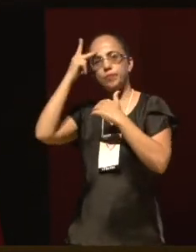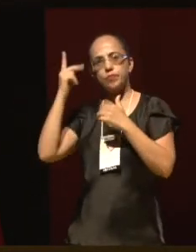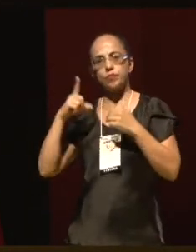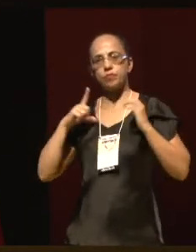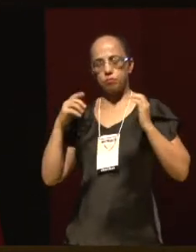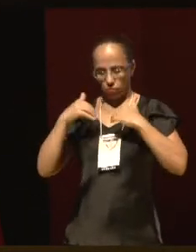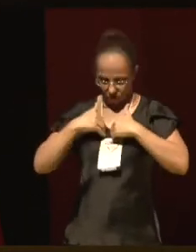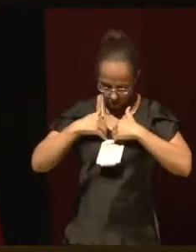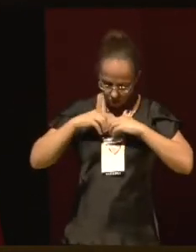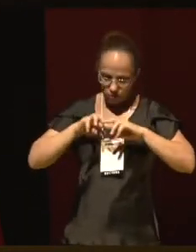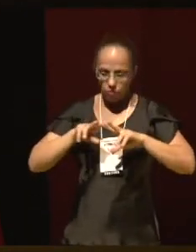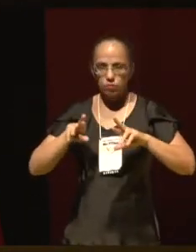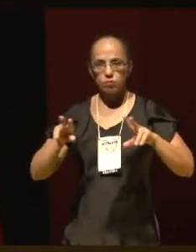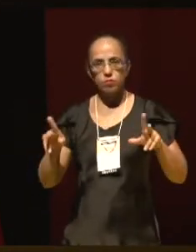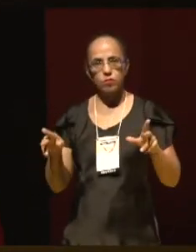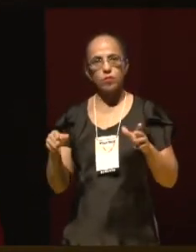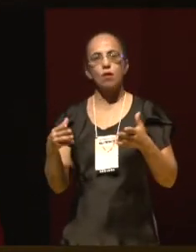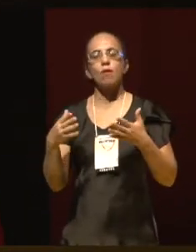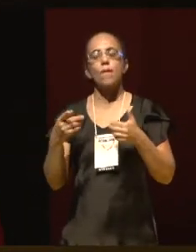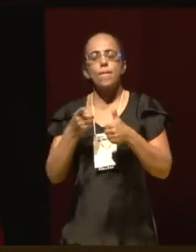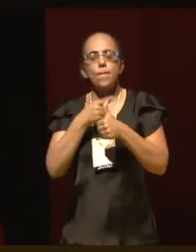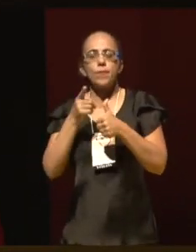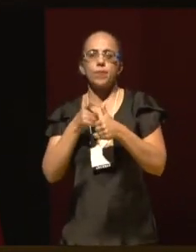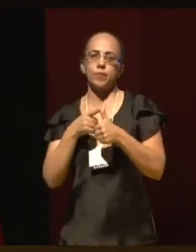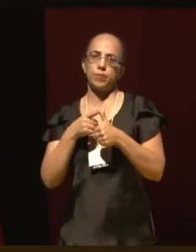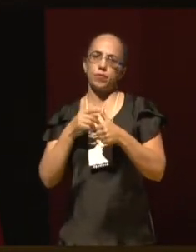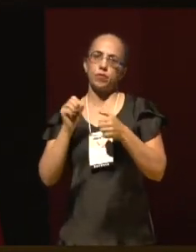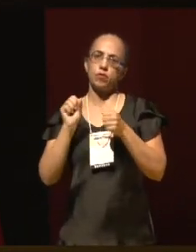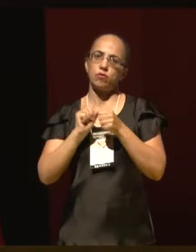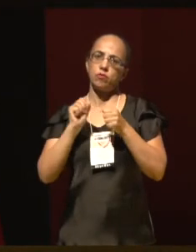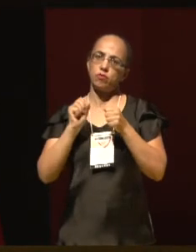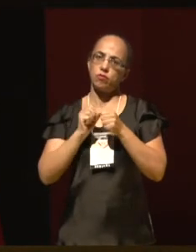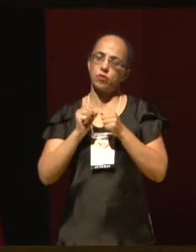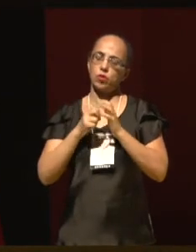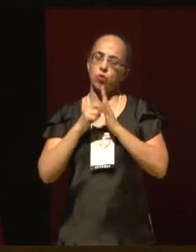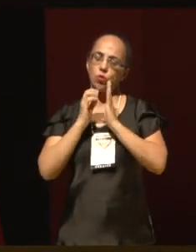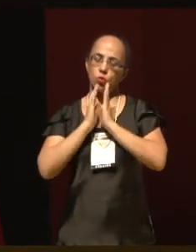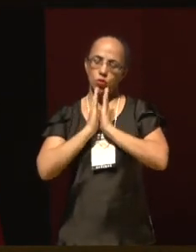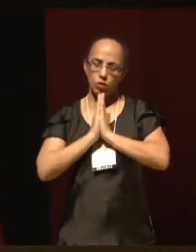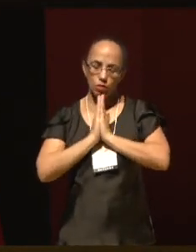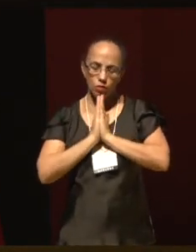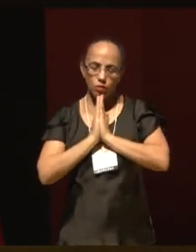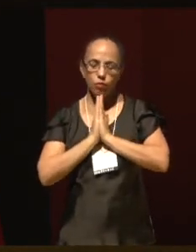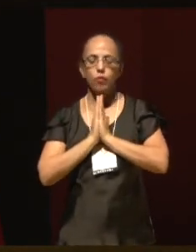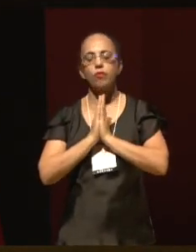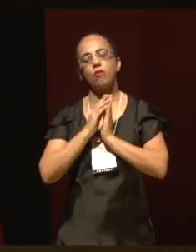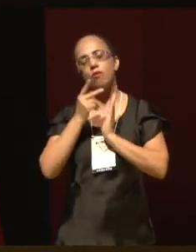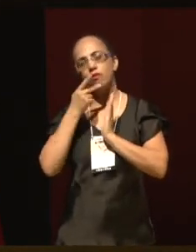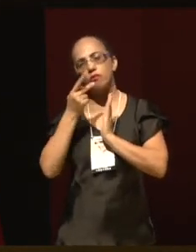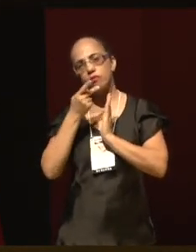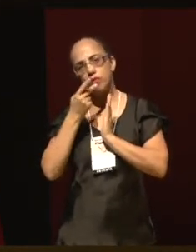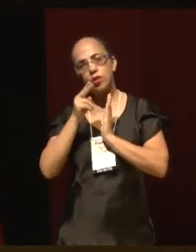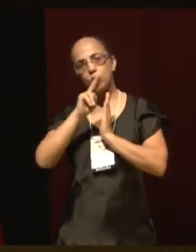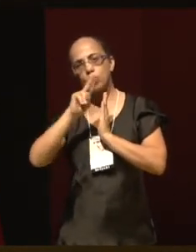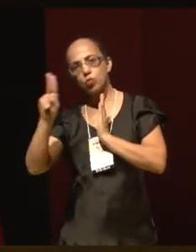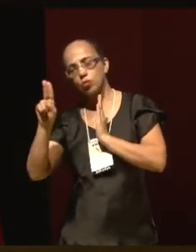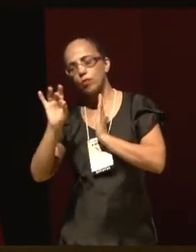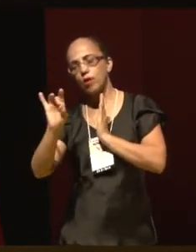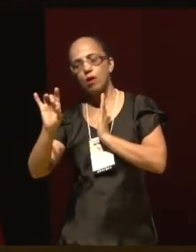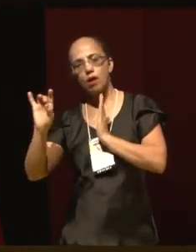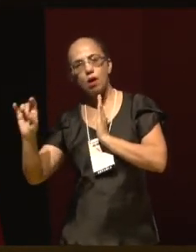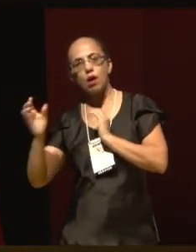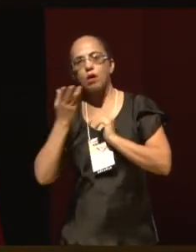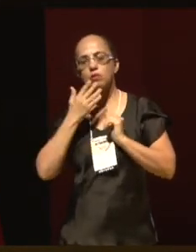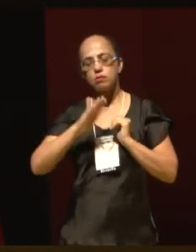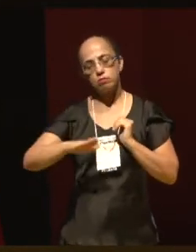fazer uma oração, uma prece, tomando o nome da criança, a